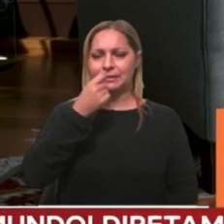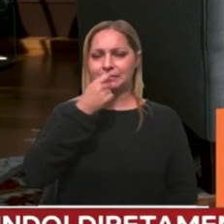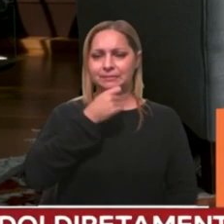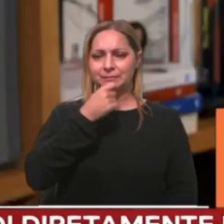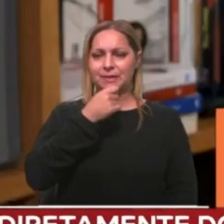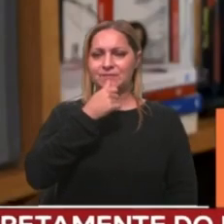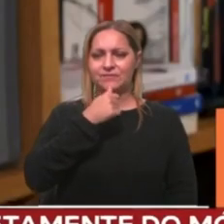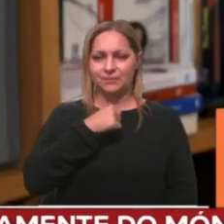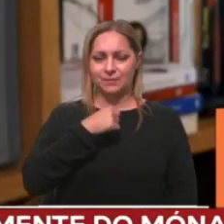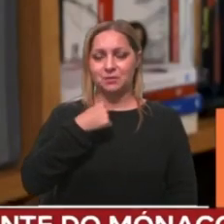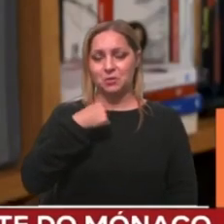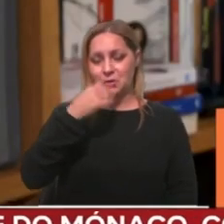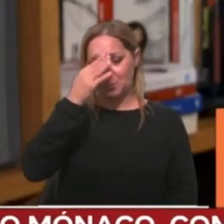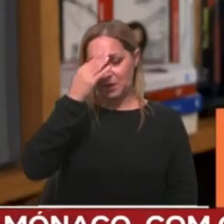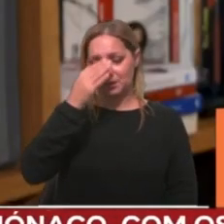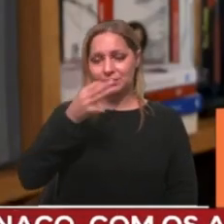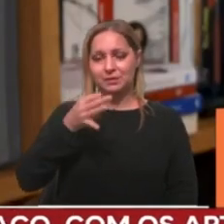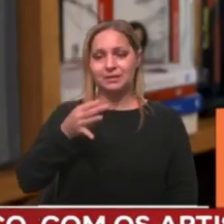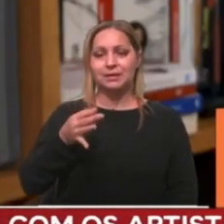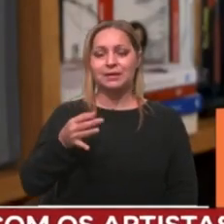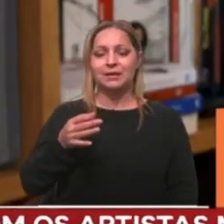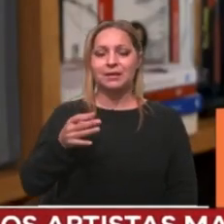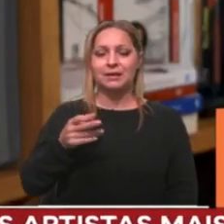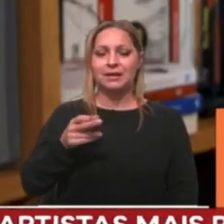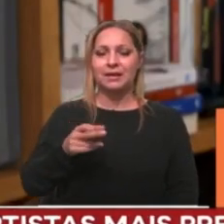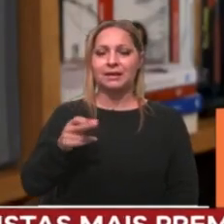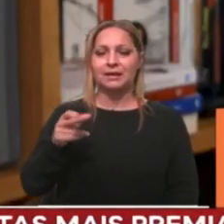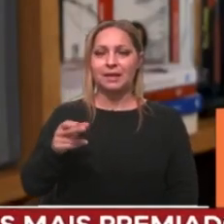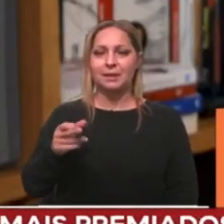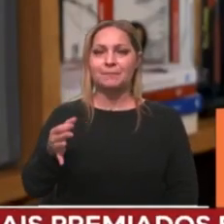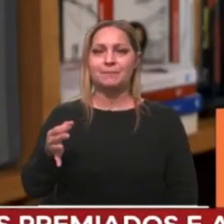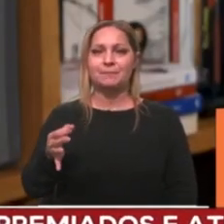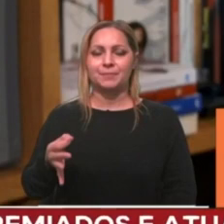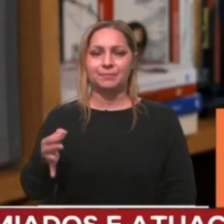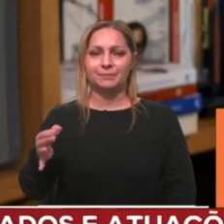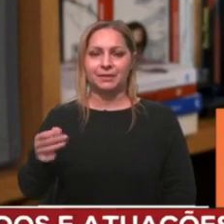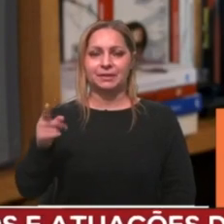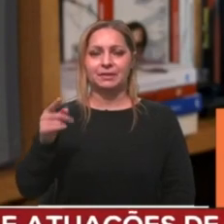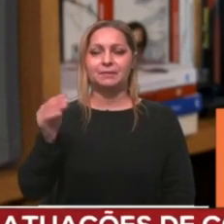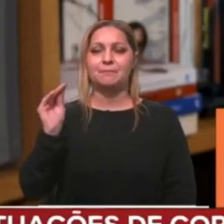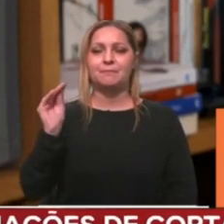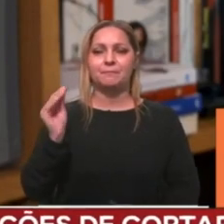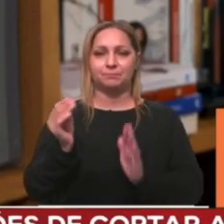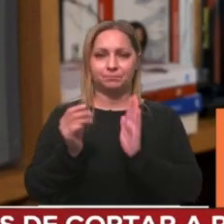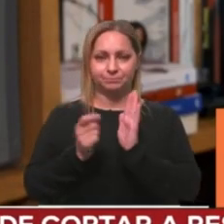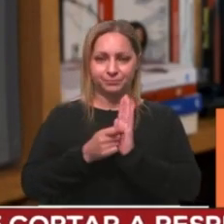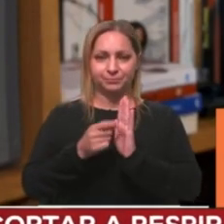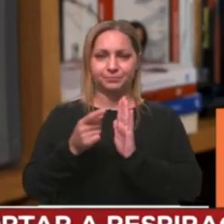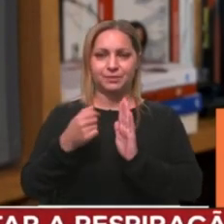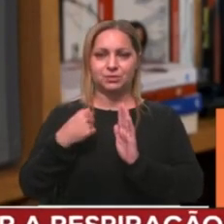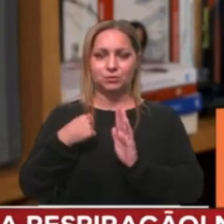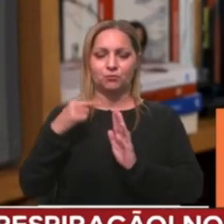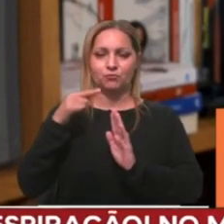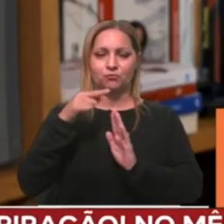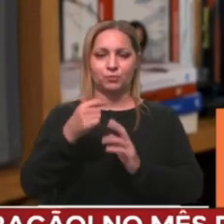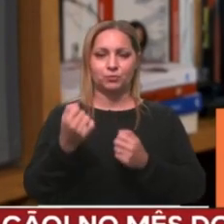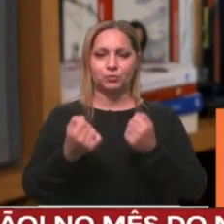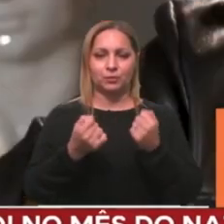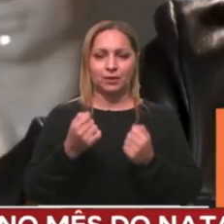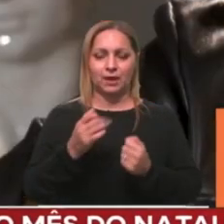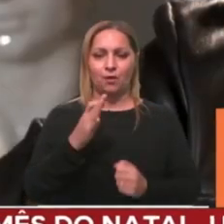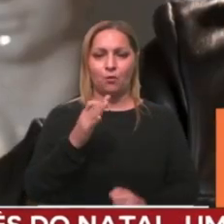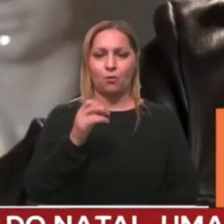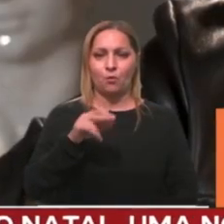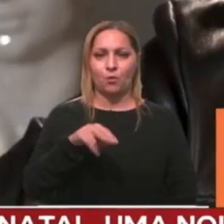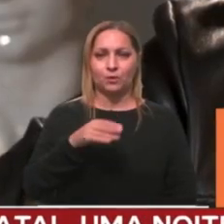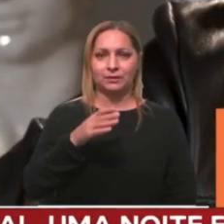que era o mrpp que convocava eu não tive nada que ver com esse com esse partido mas resolvemos meternos num onda 600 que era um carro Pequenino